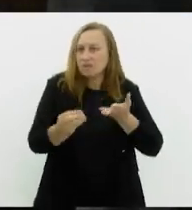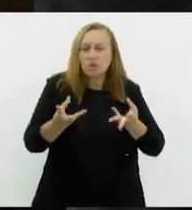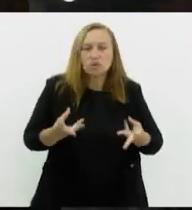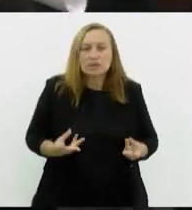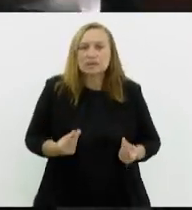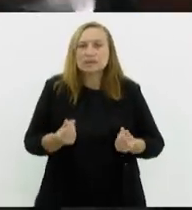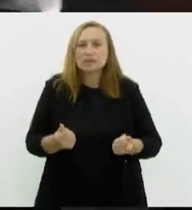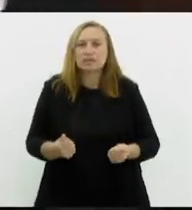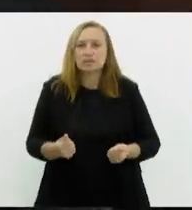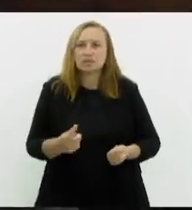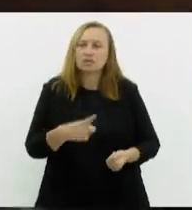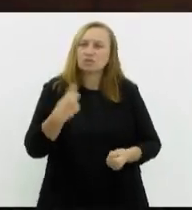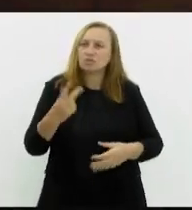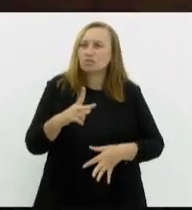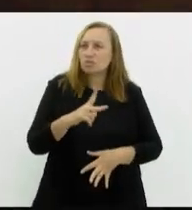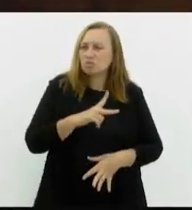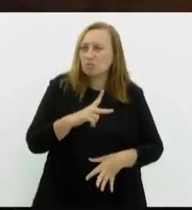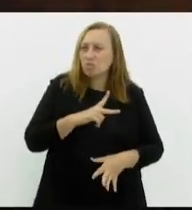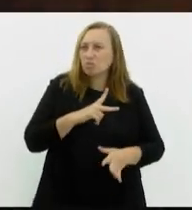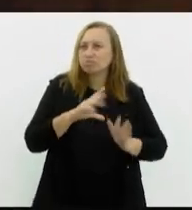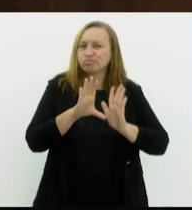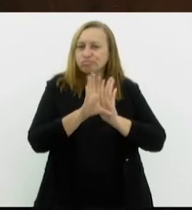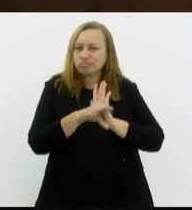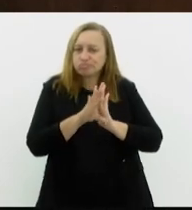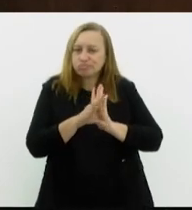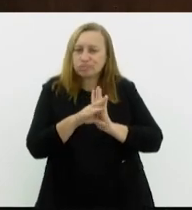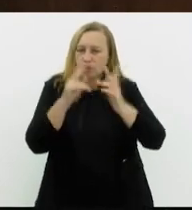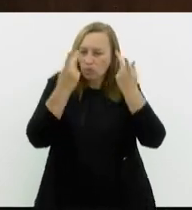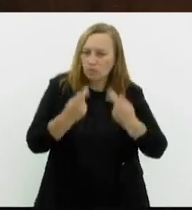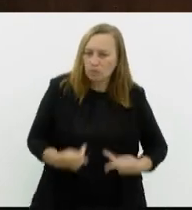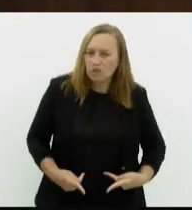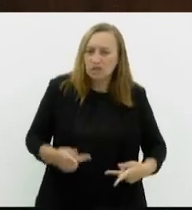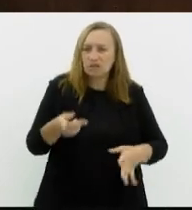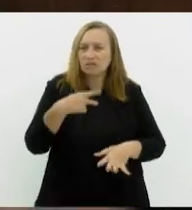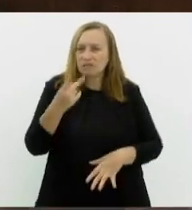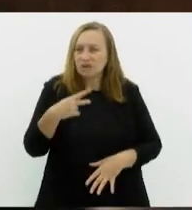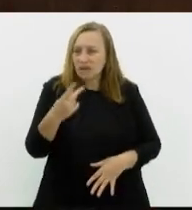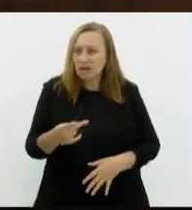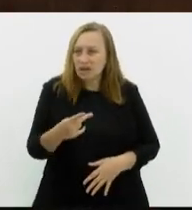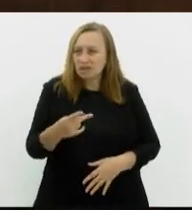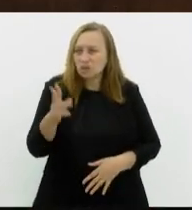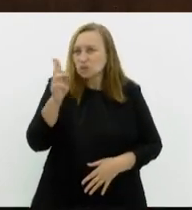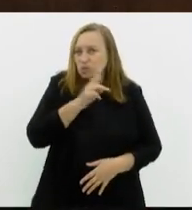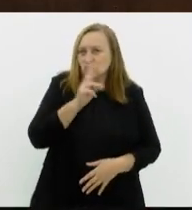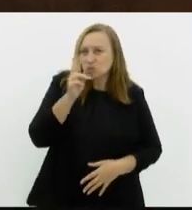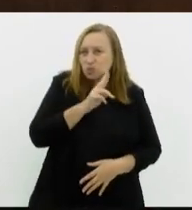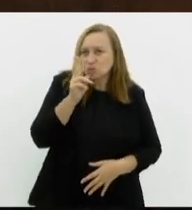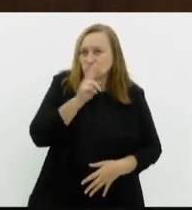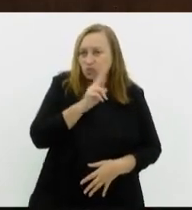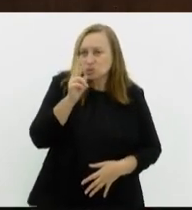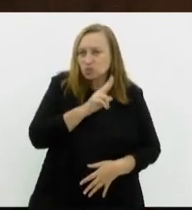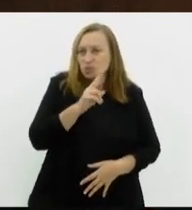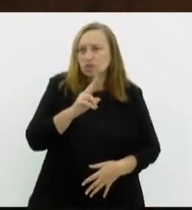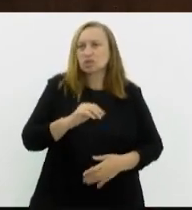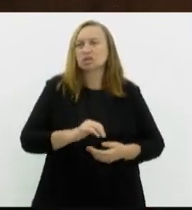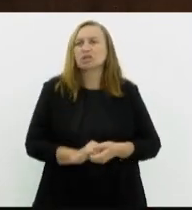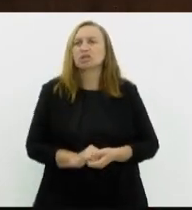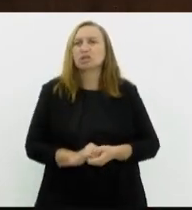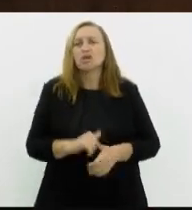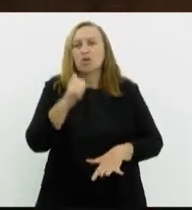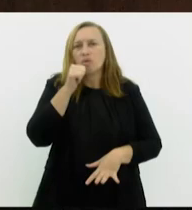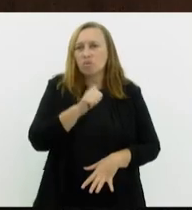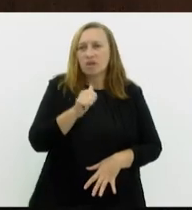sensíveis ao nosso próprio conceito de humanidade. Falar da rotina e das urgências que vivencia uma